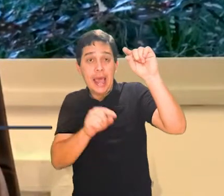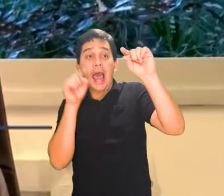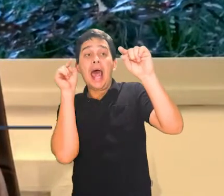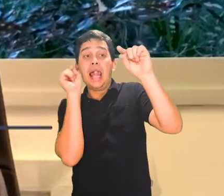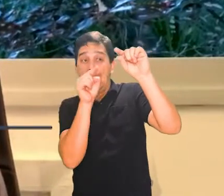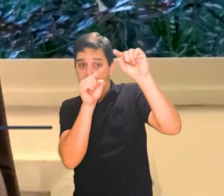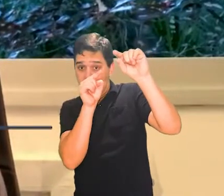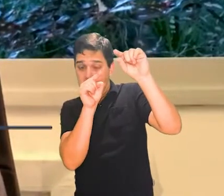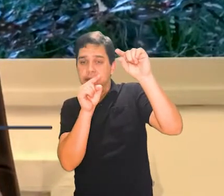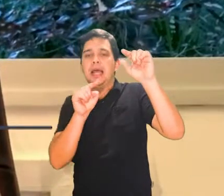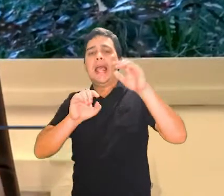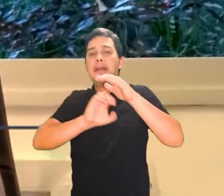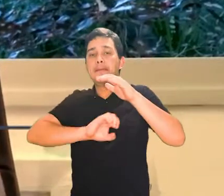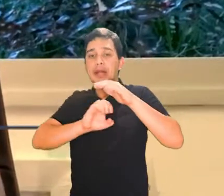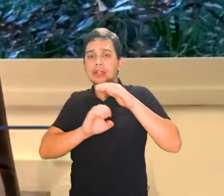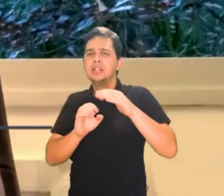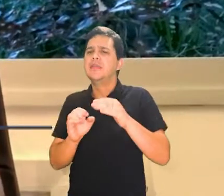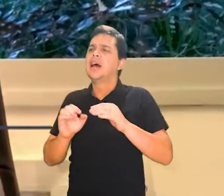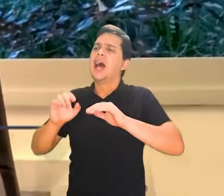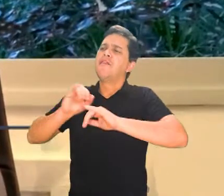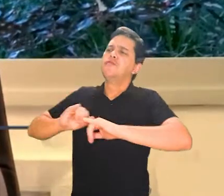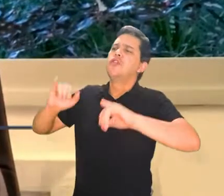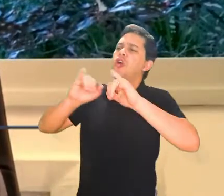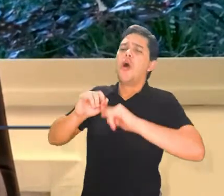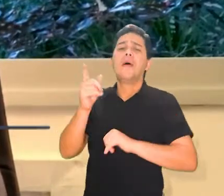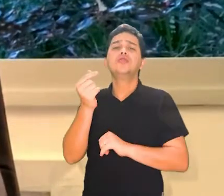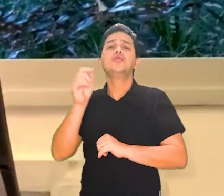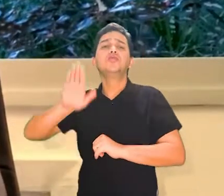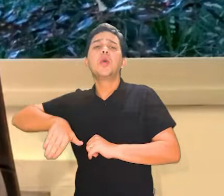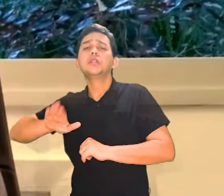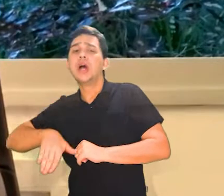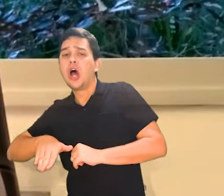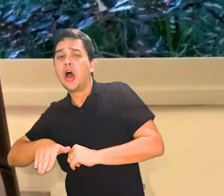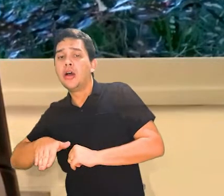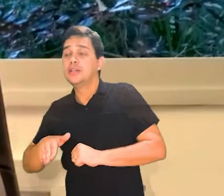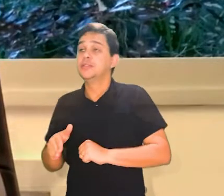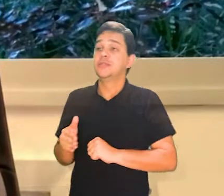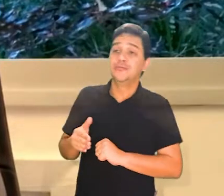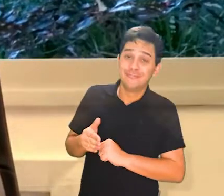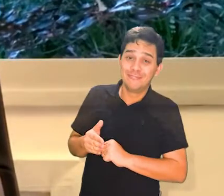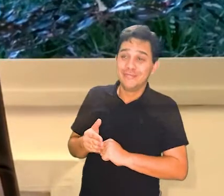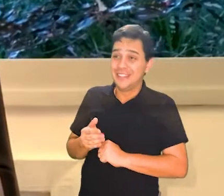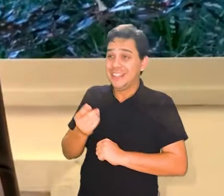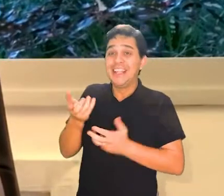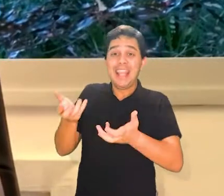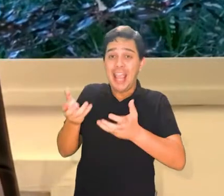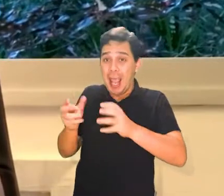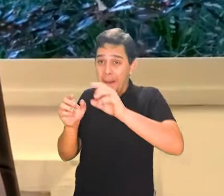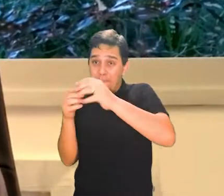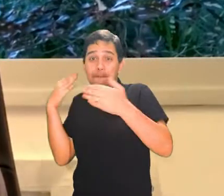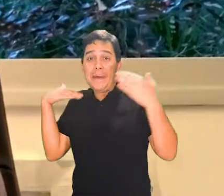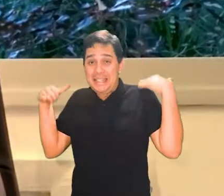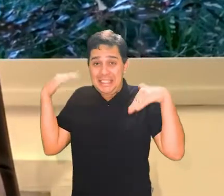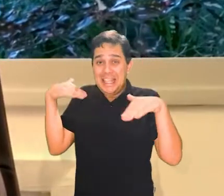tinham direito a 50% de desconto no valor